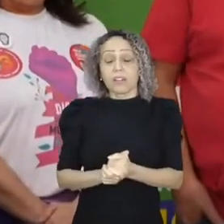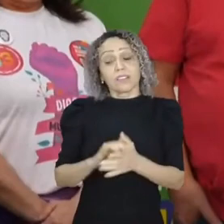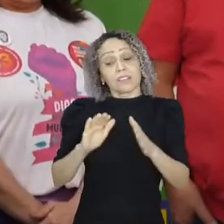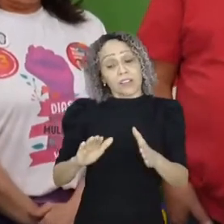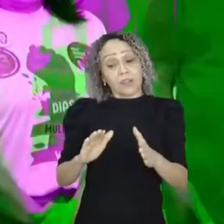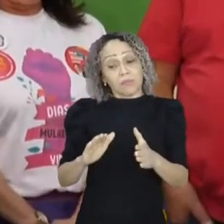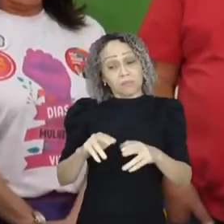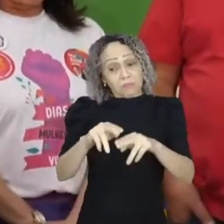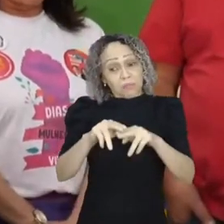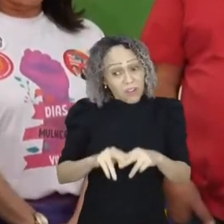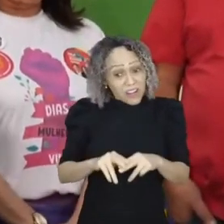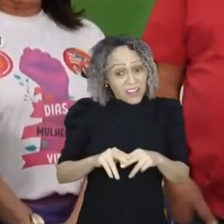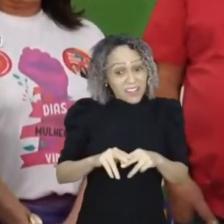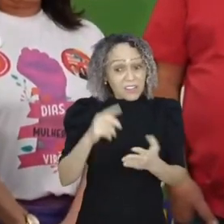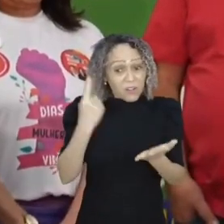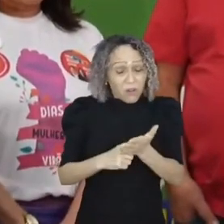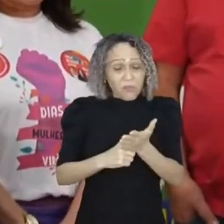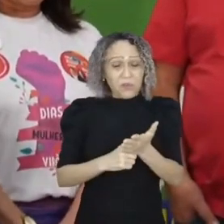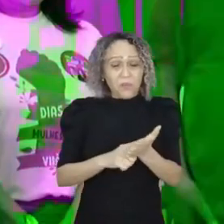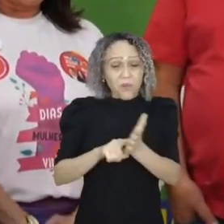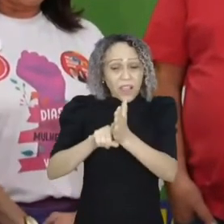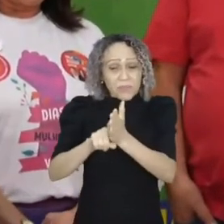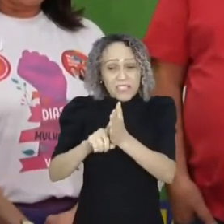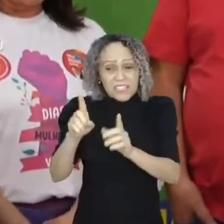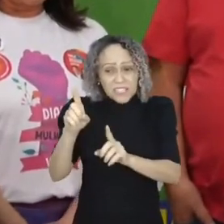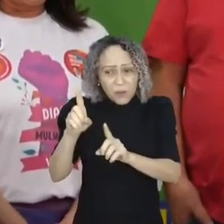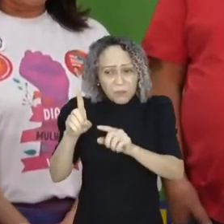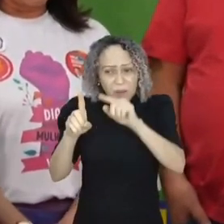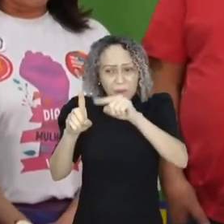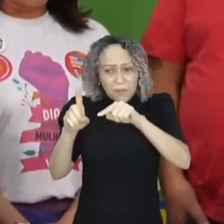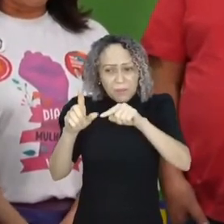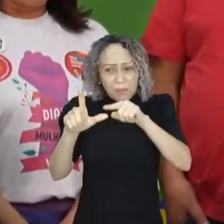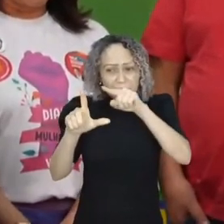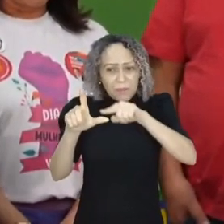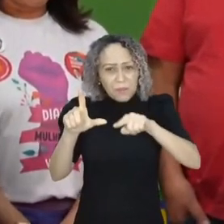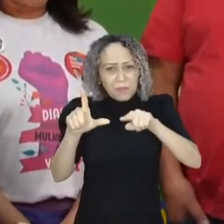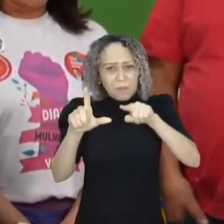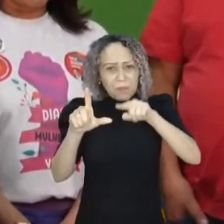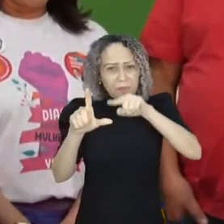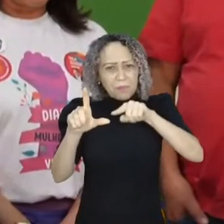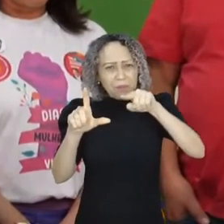nervoso, xingando todo mundo e ofendeu o nordestino,